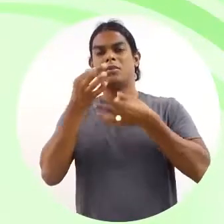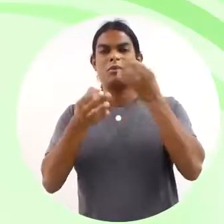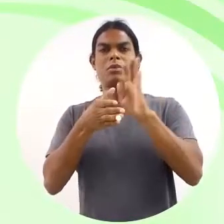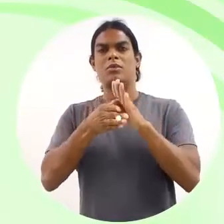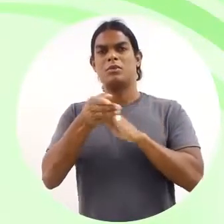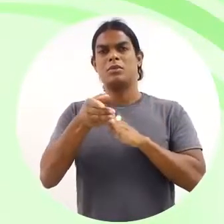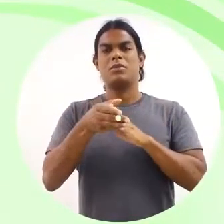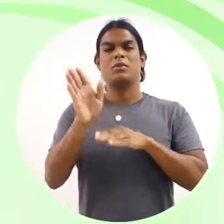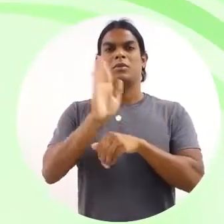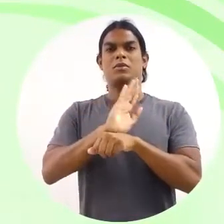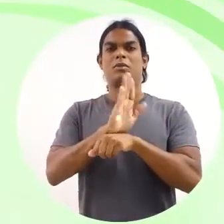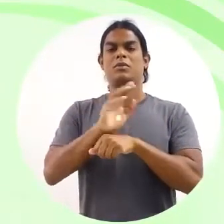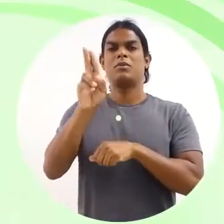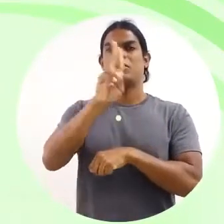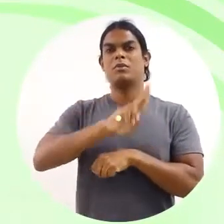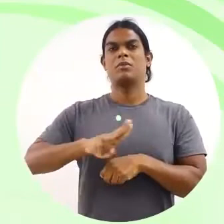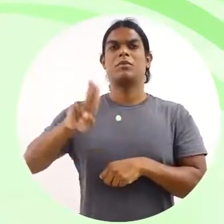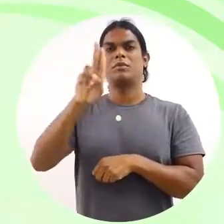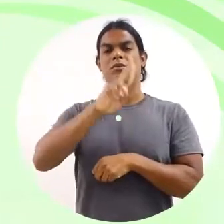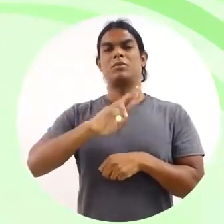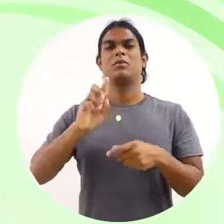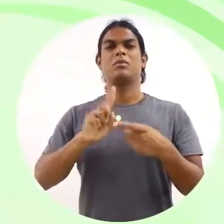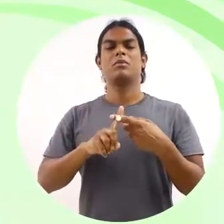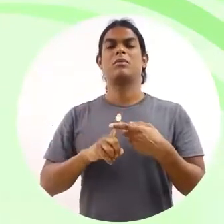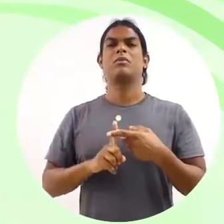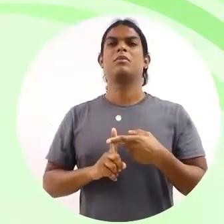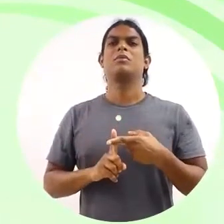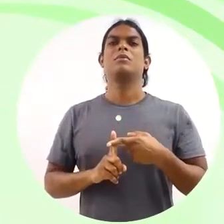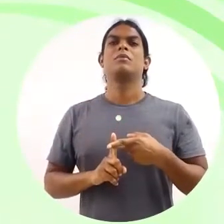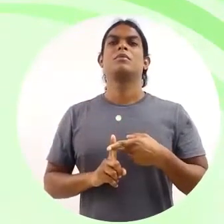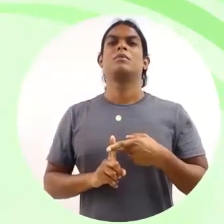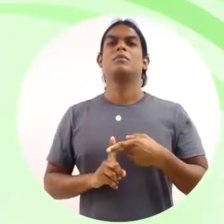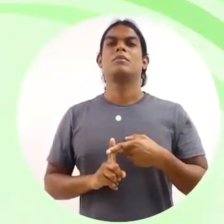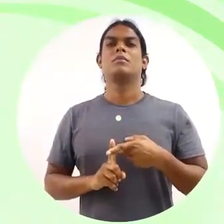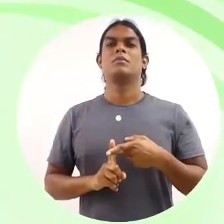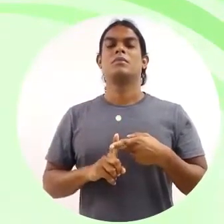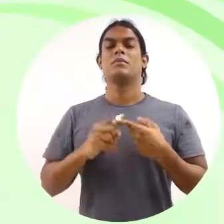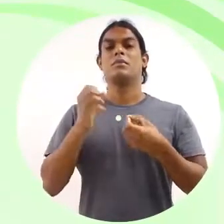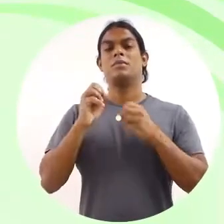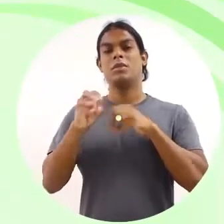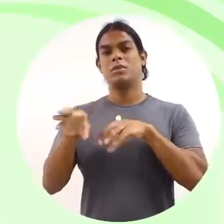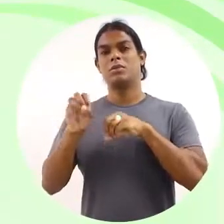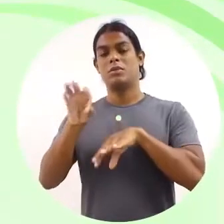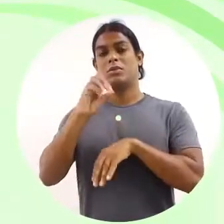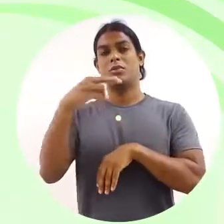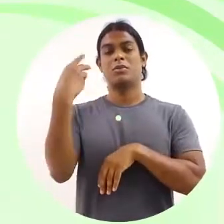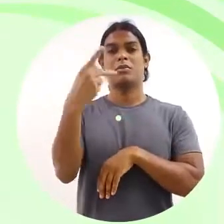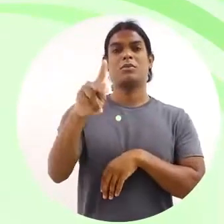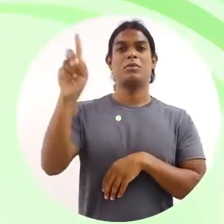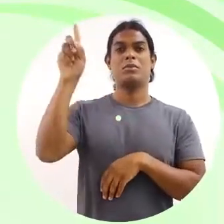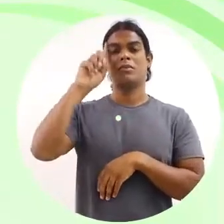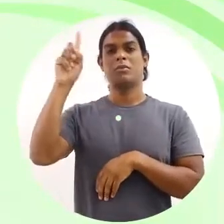a utilização de podcast e podcast para a educação ou no seu dia a